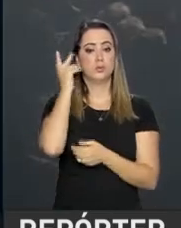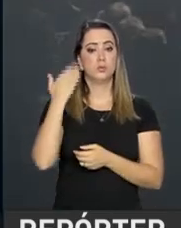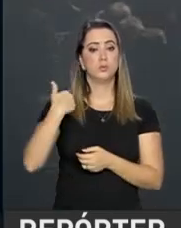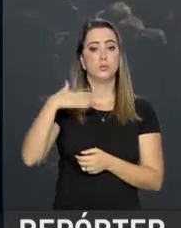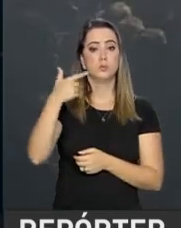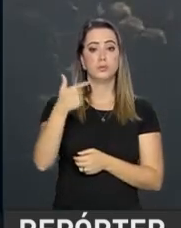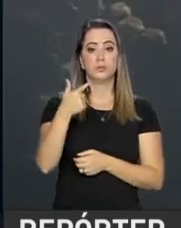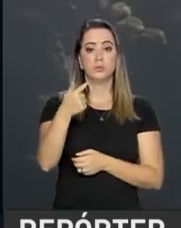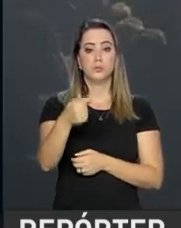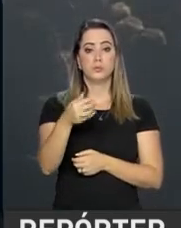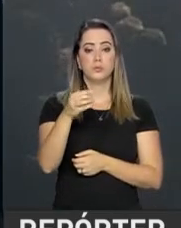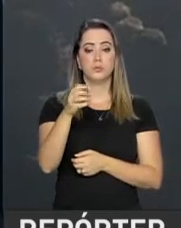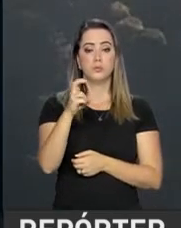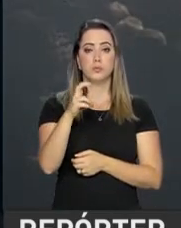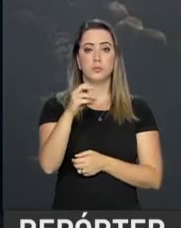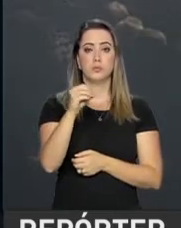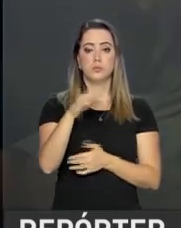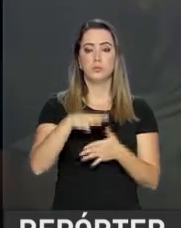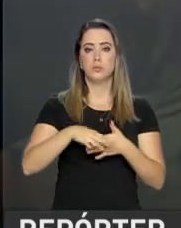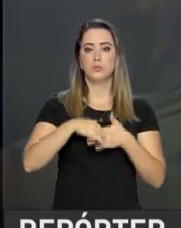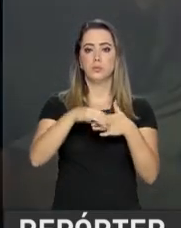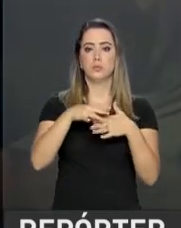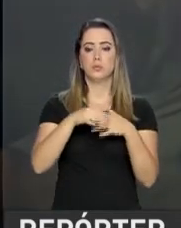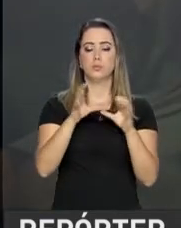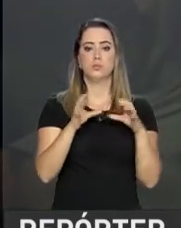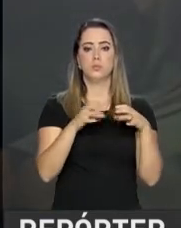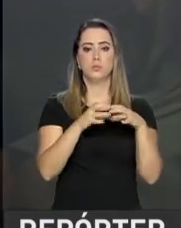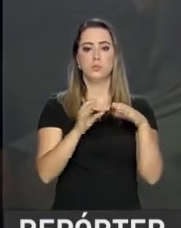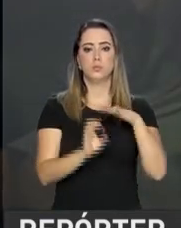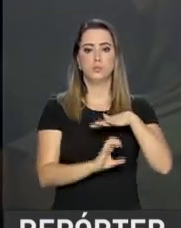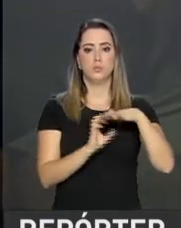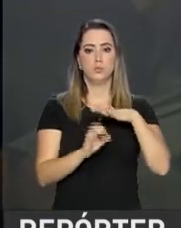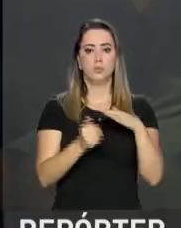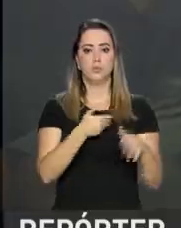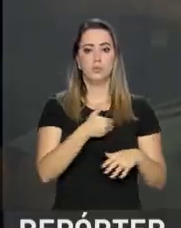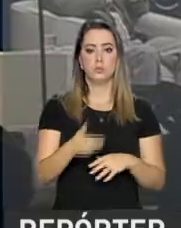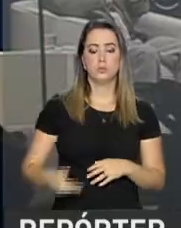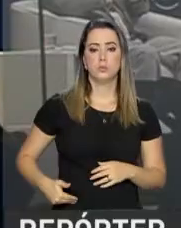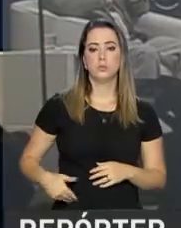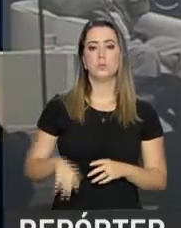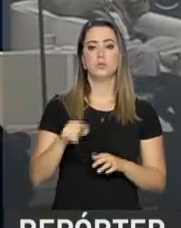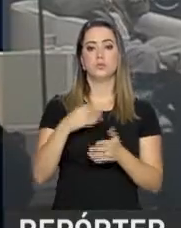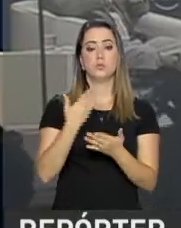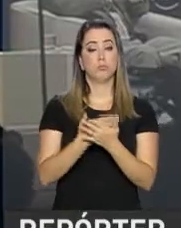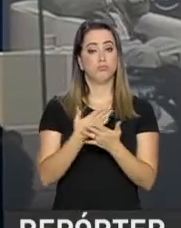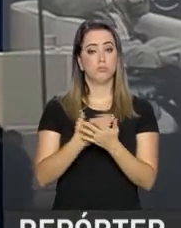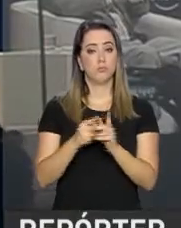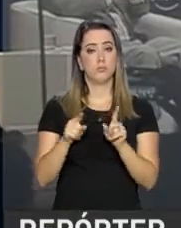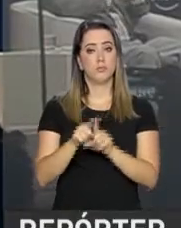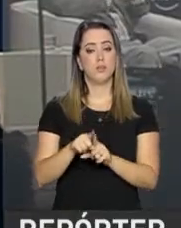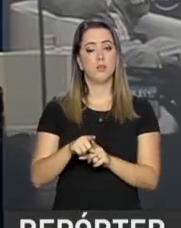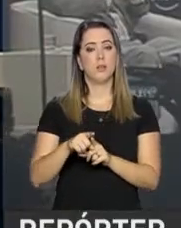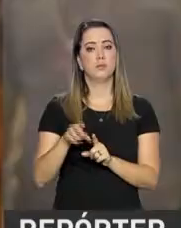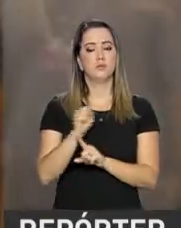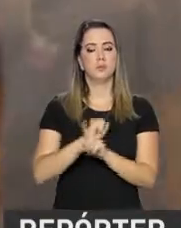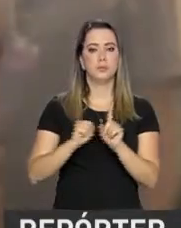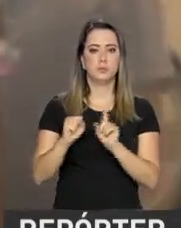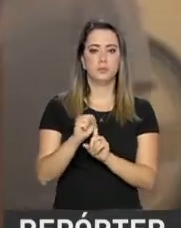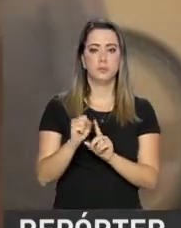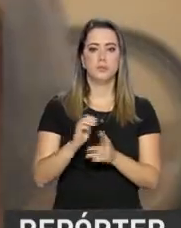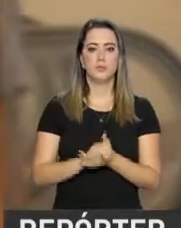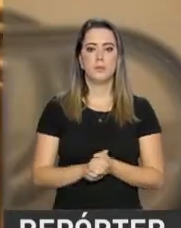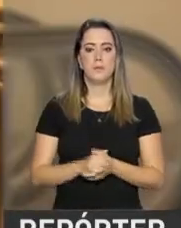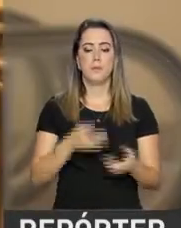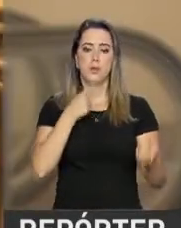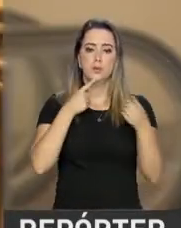de 750 líderes do setor empresarial e de governos da academia e da sociedade civil as